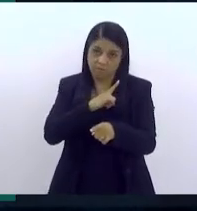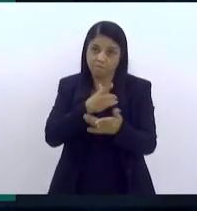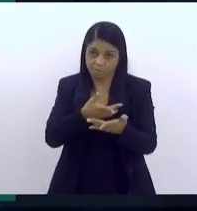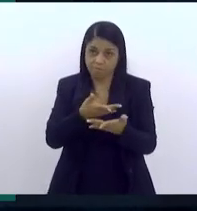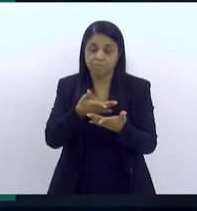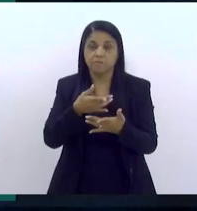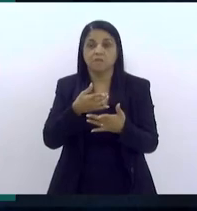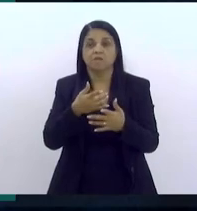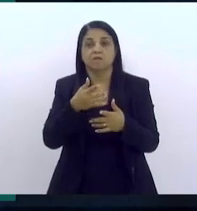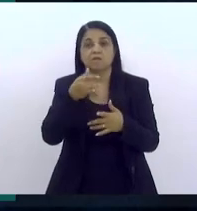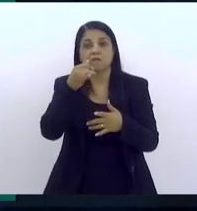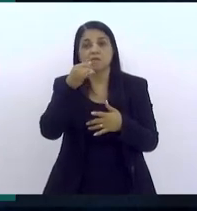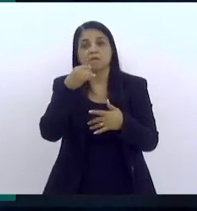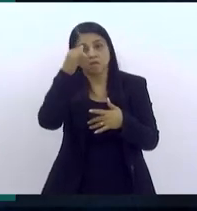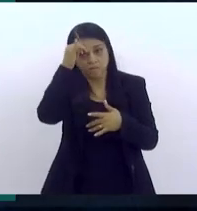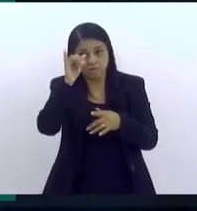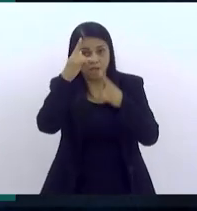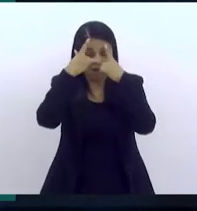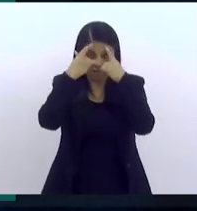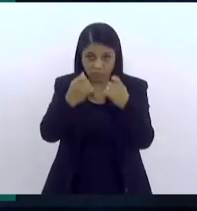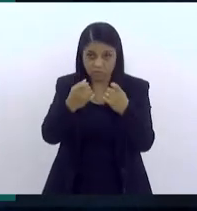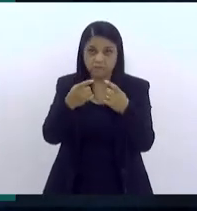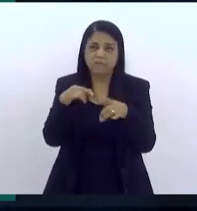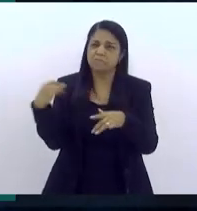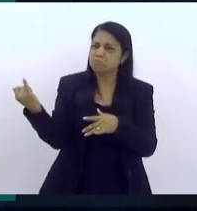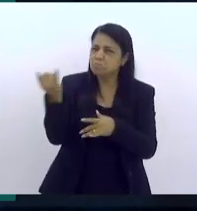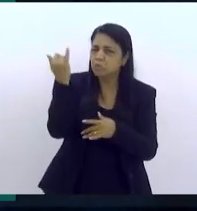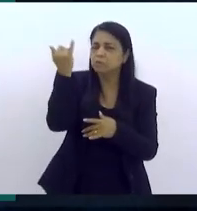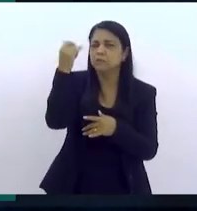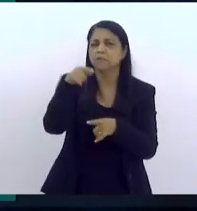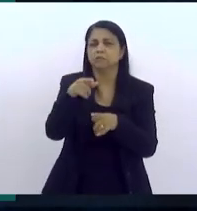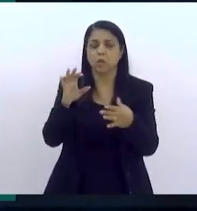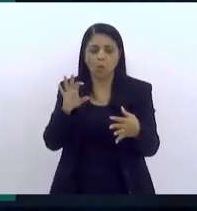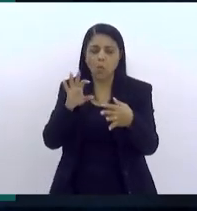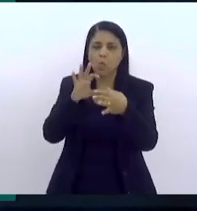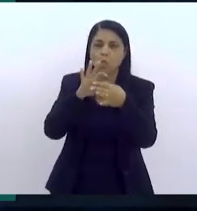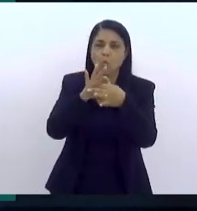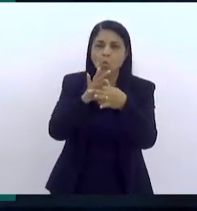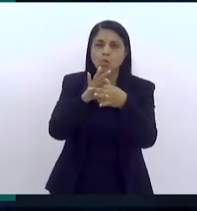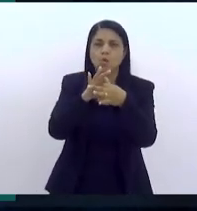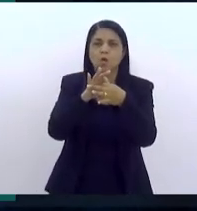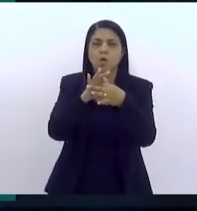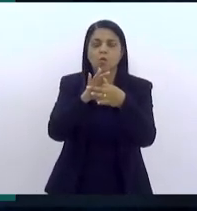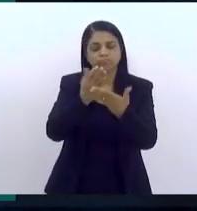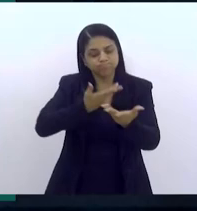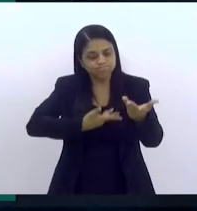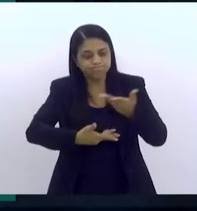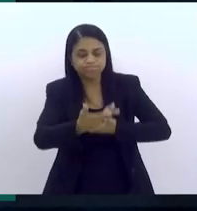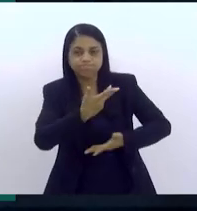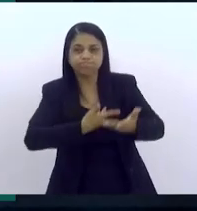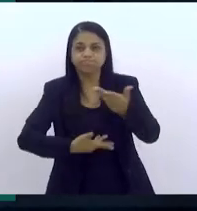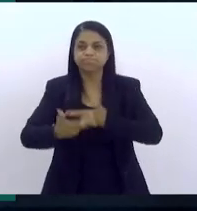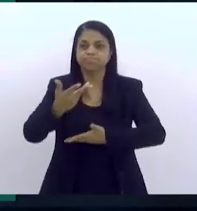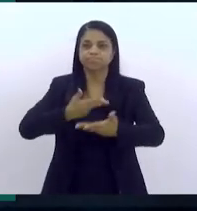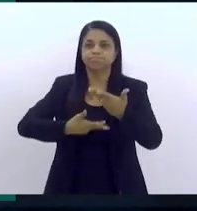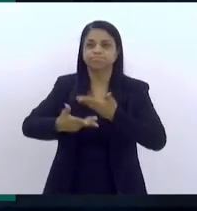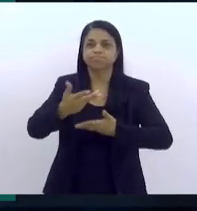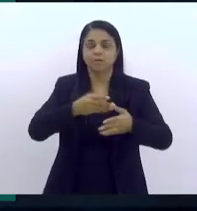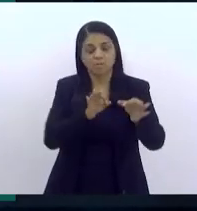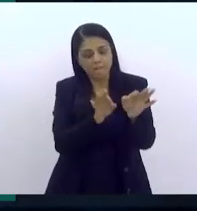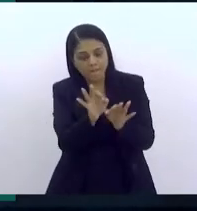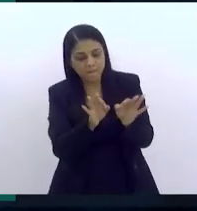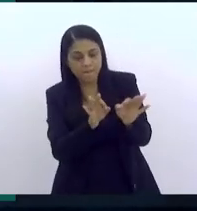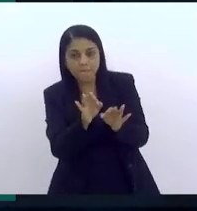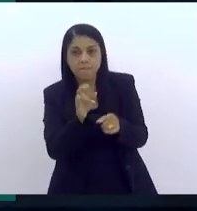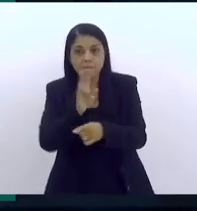orientação de que seria de que é importante essa união entre diferentes atores para formular um plano de